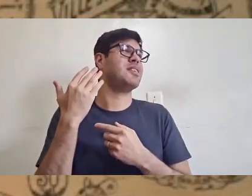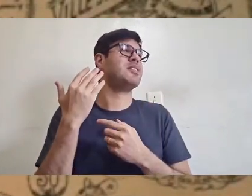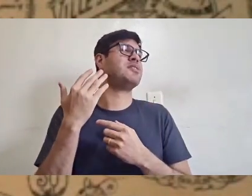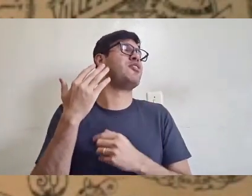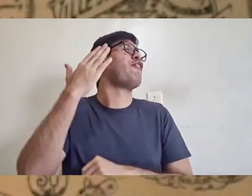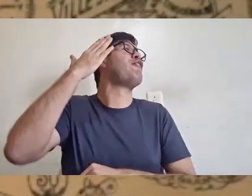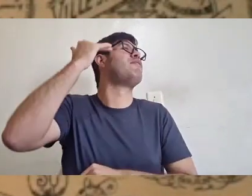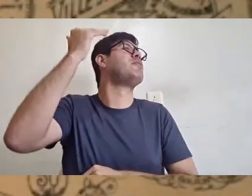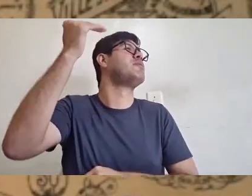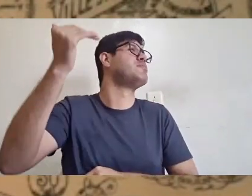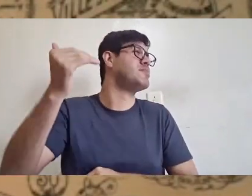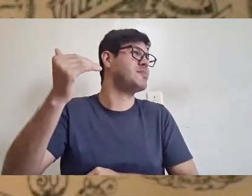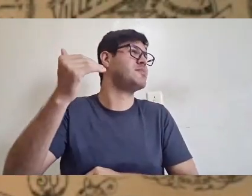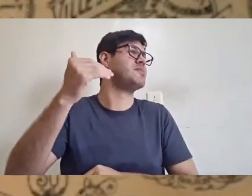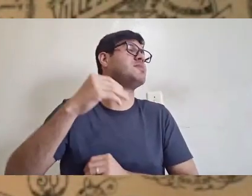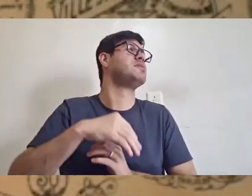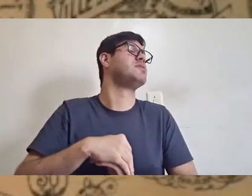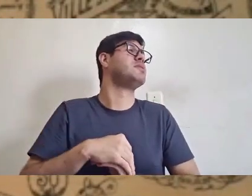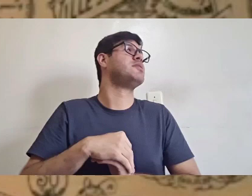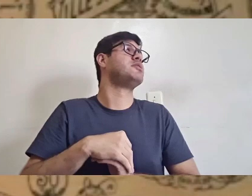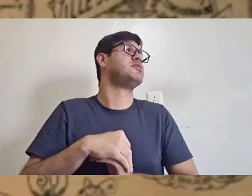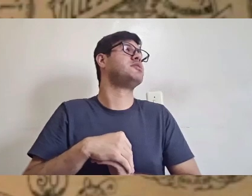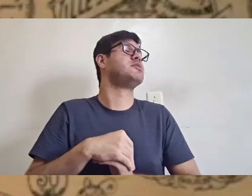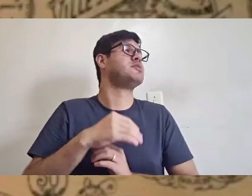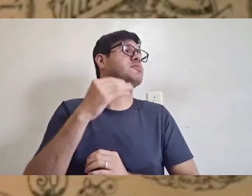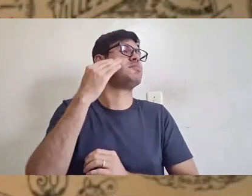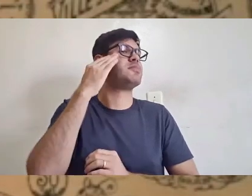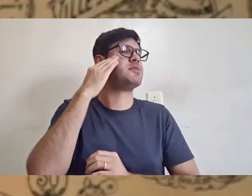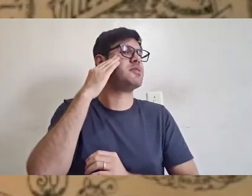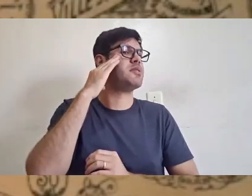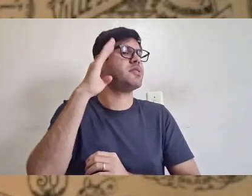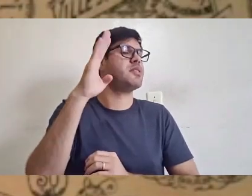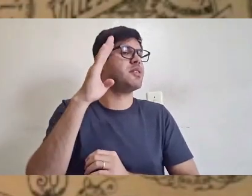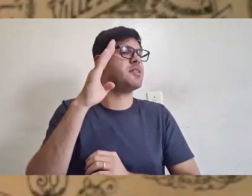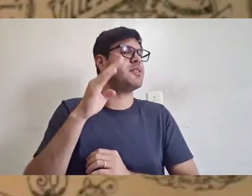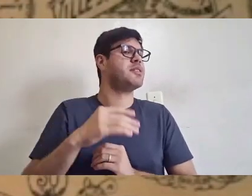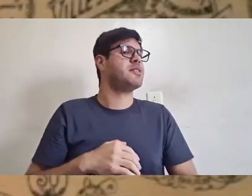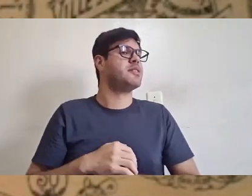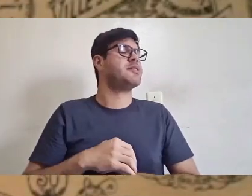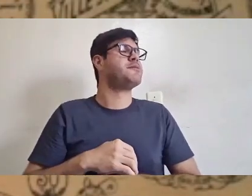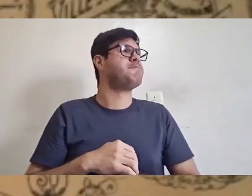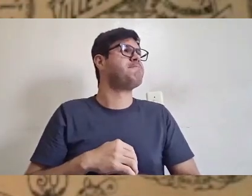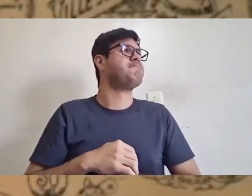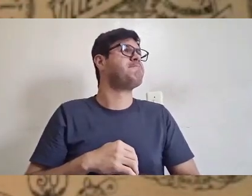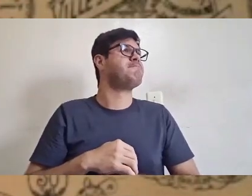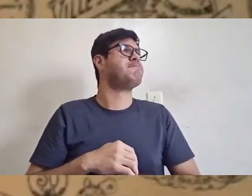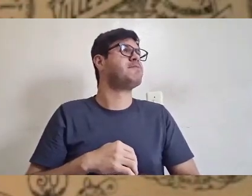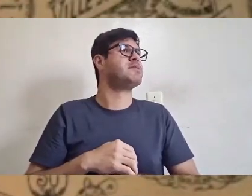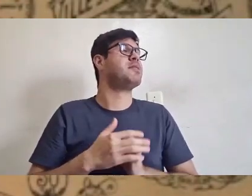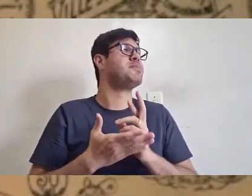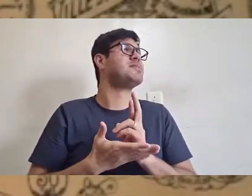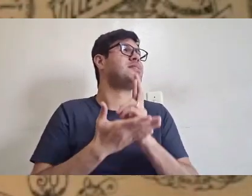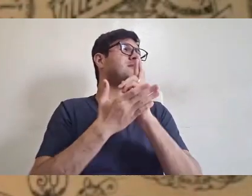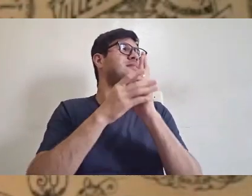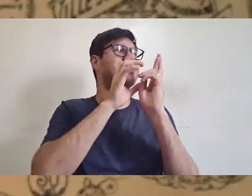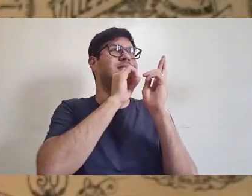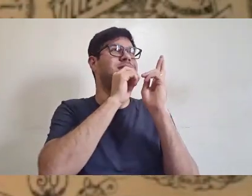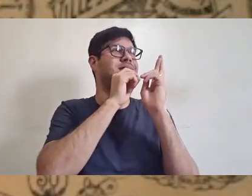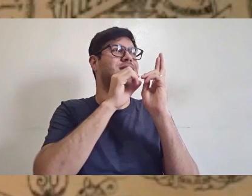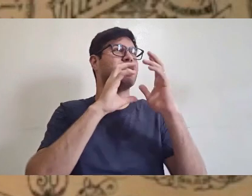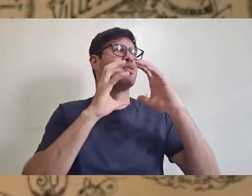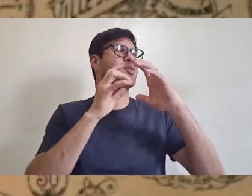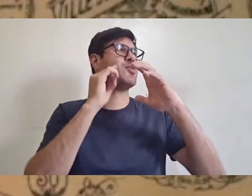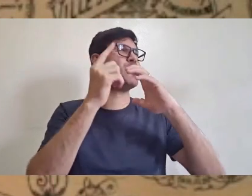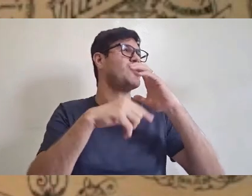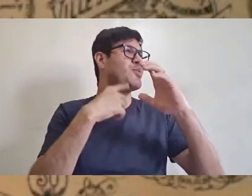dele, principalmente em termos de ser um embaixador da cidade de Araras, não só no Brasil, mas no mundo.